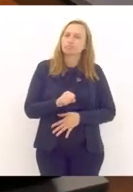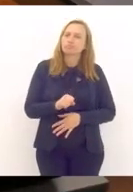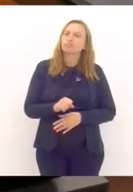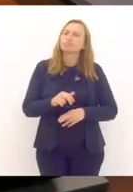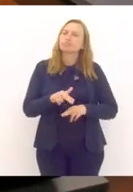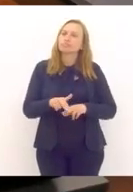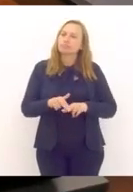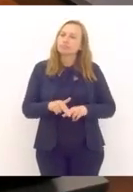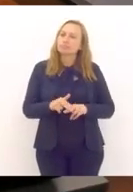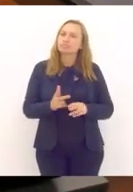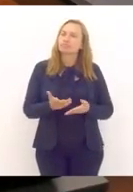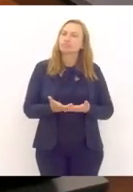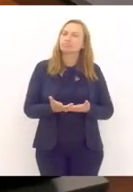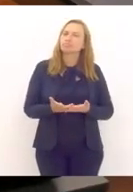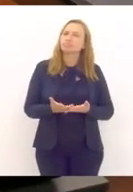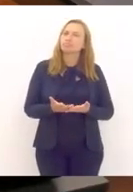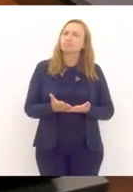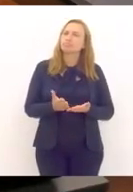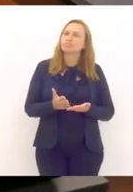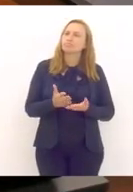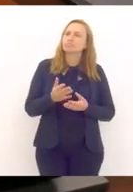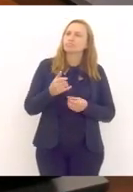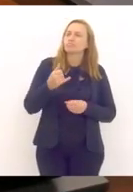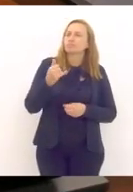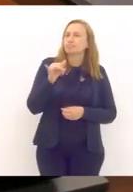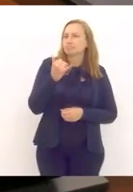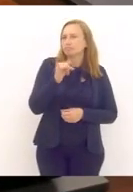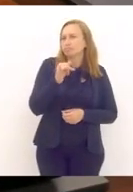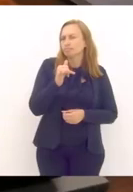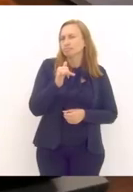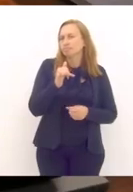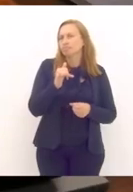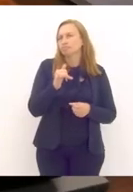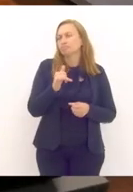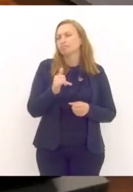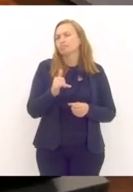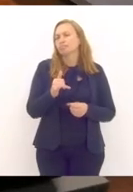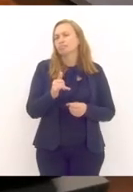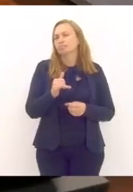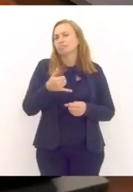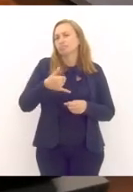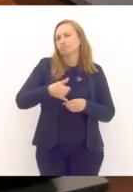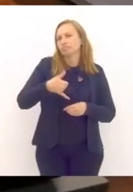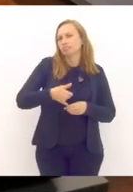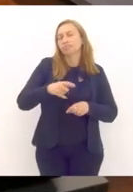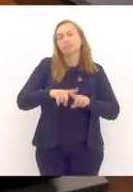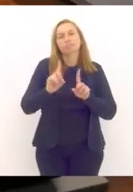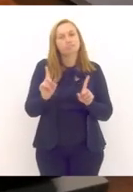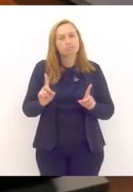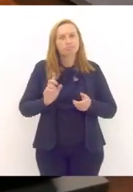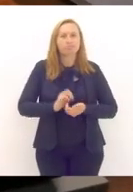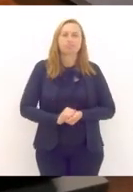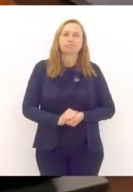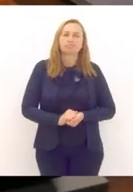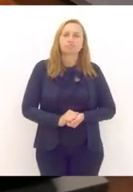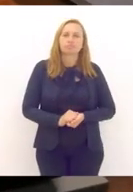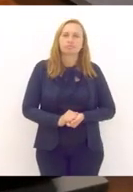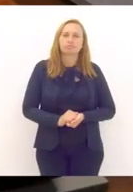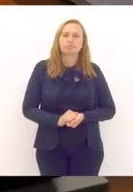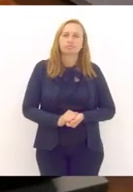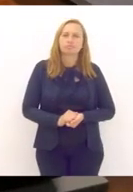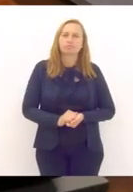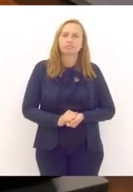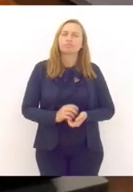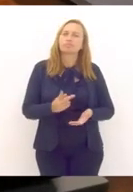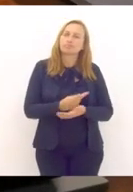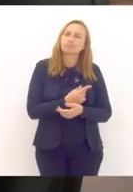redução da alíquota do combustível, da energia elétrica, mas talvez esteja